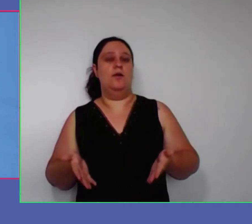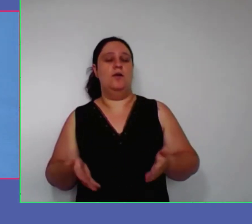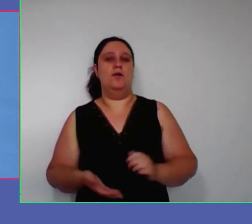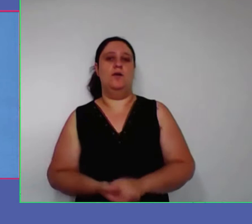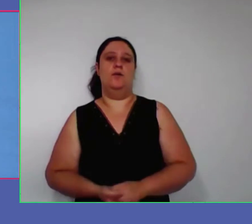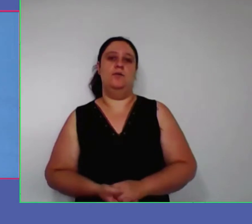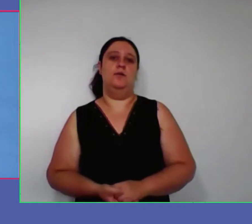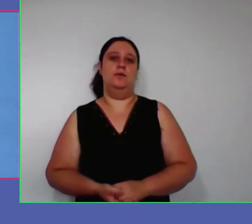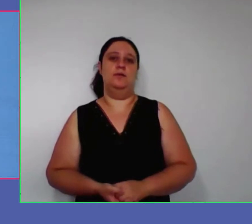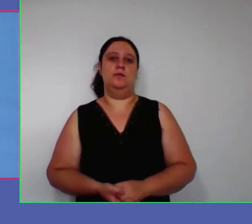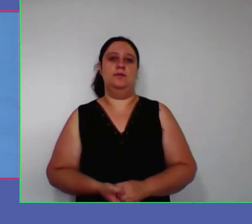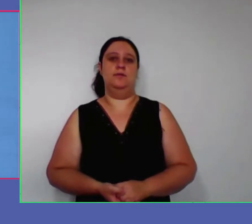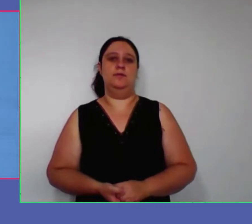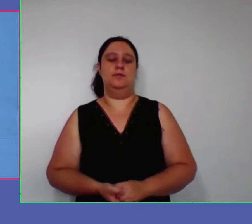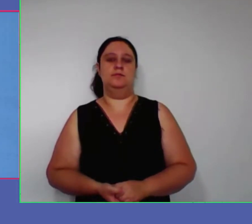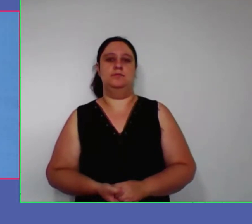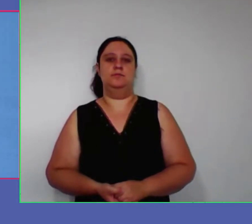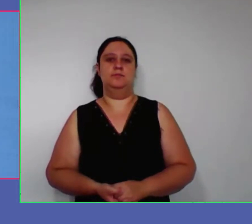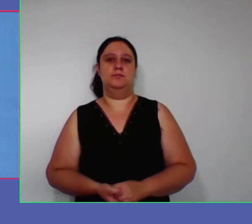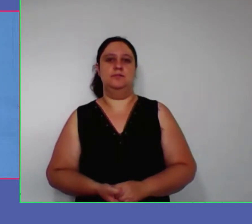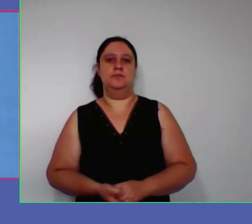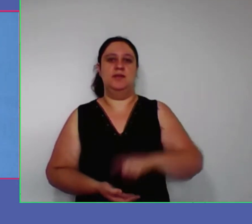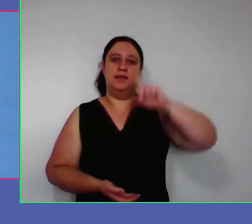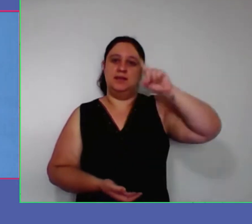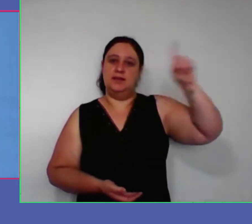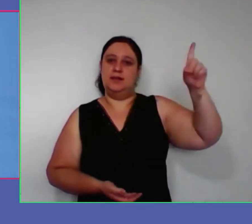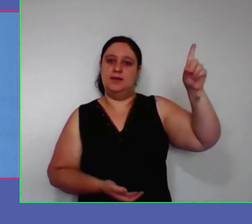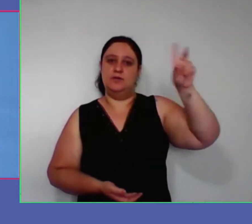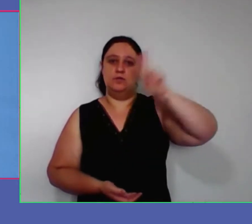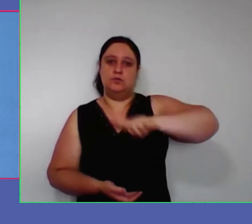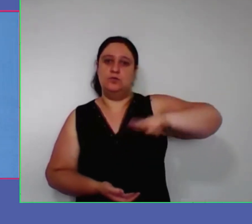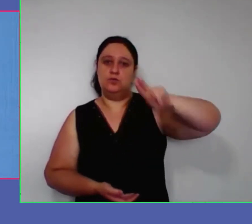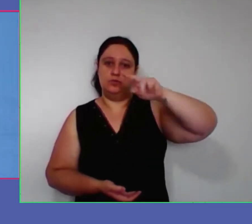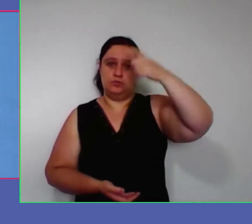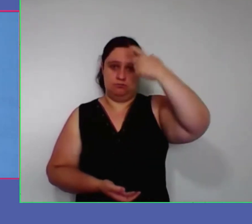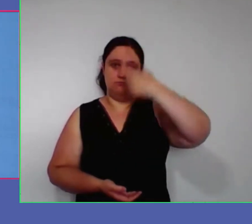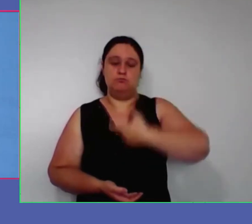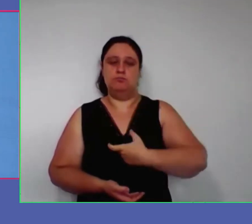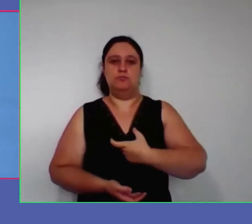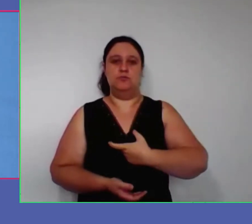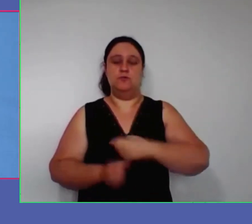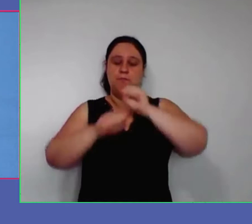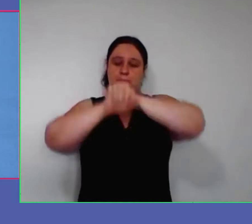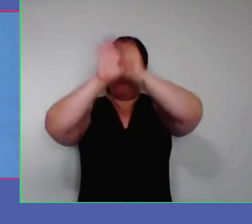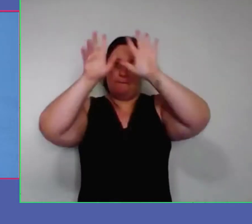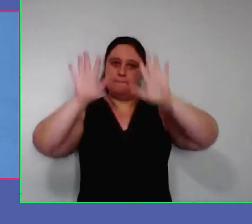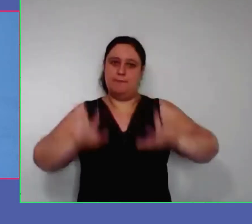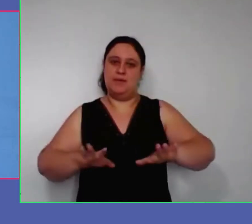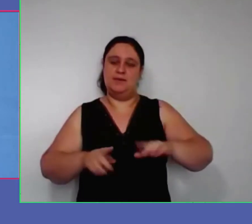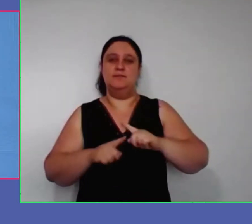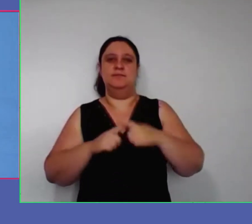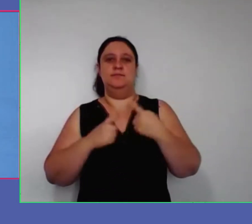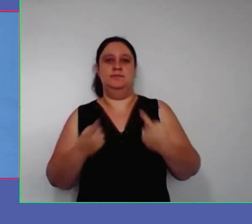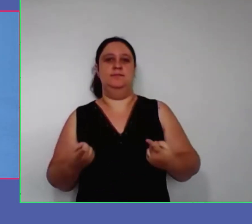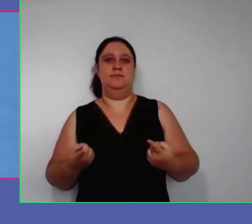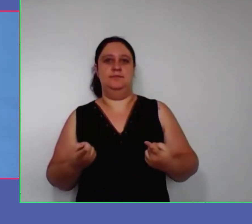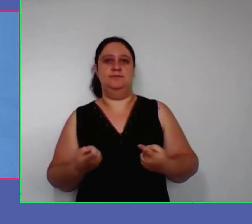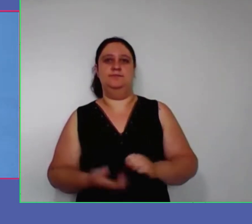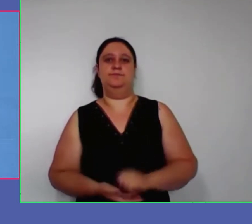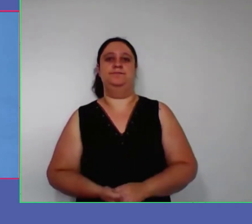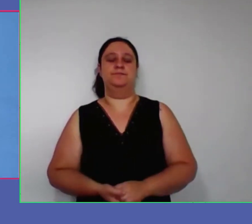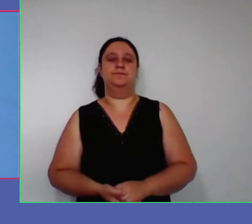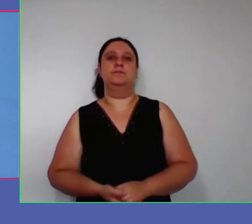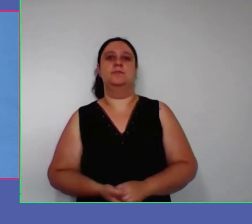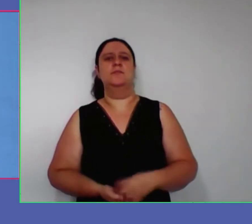de bênção para Deus, para fazer a obra de Deus, mas nunca devemos